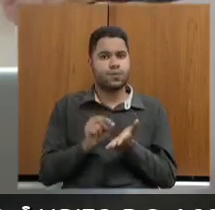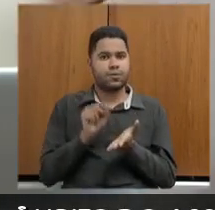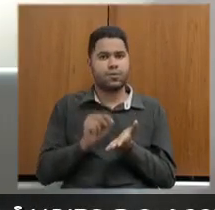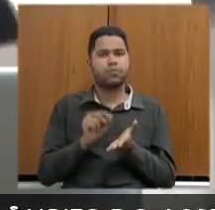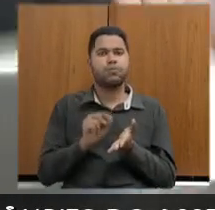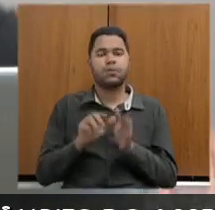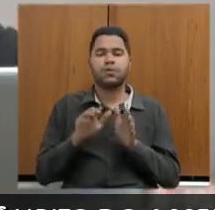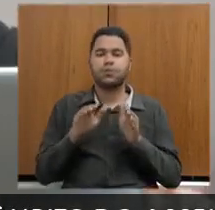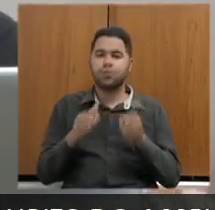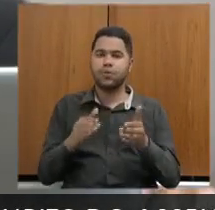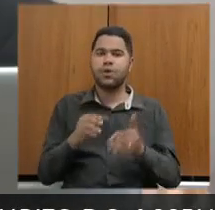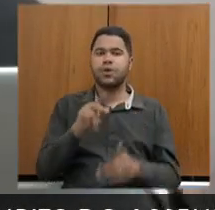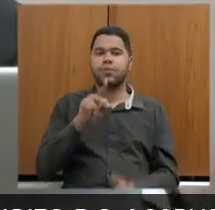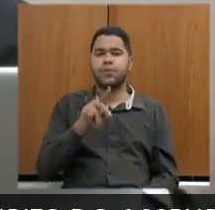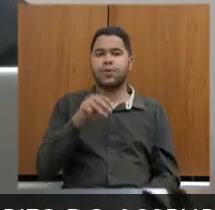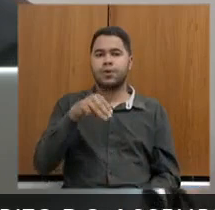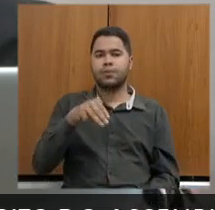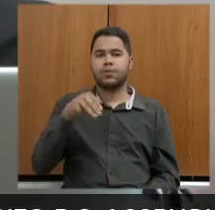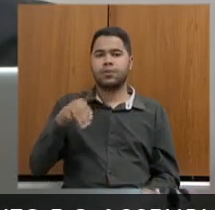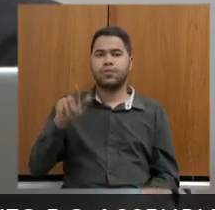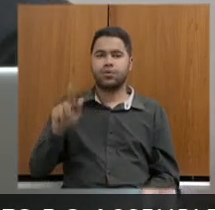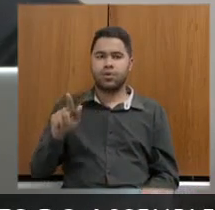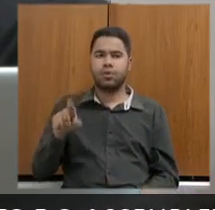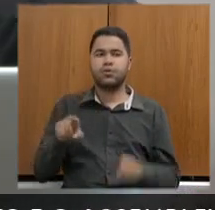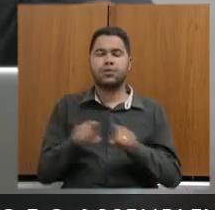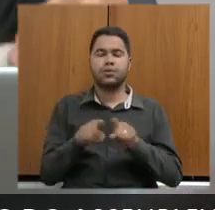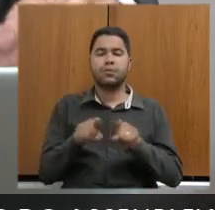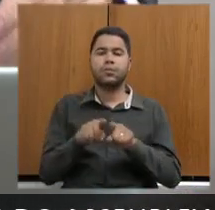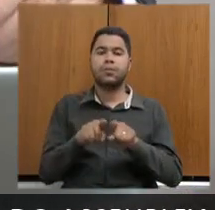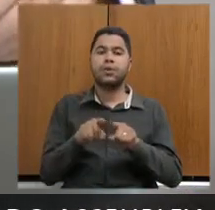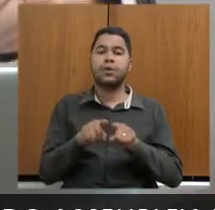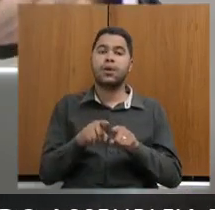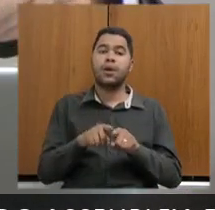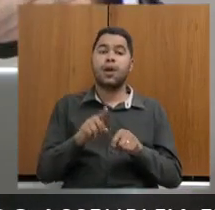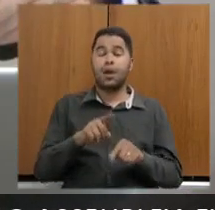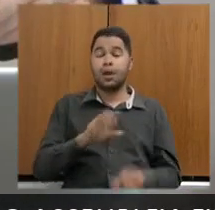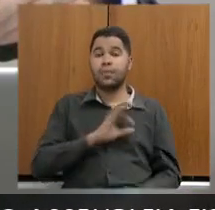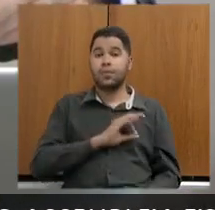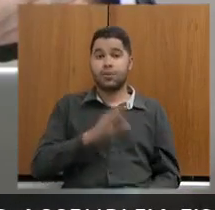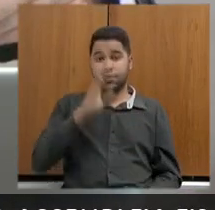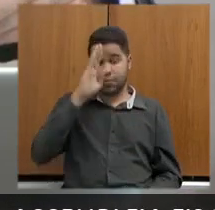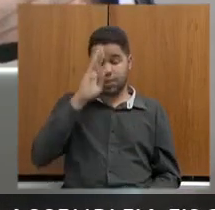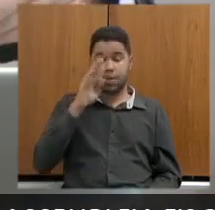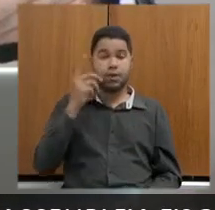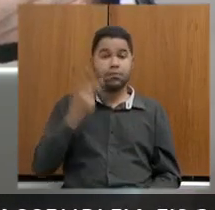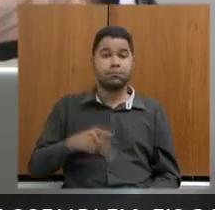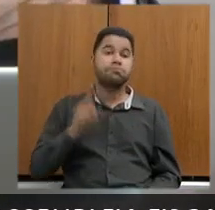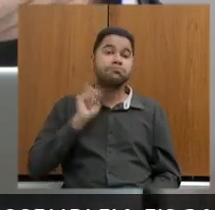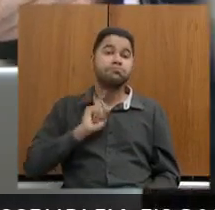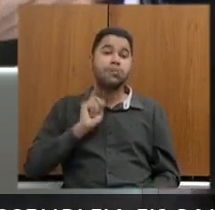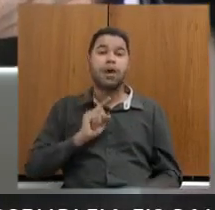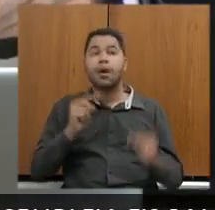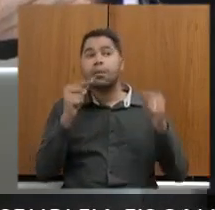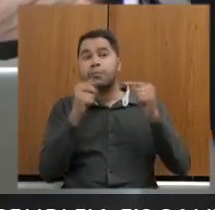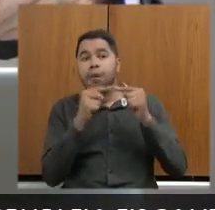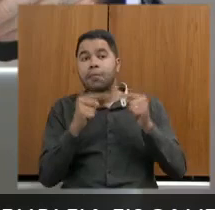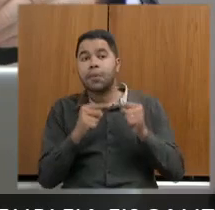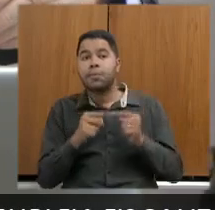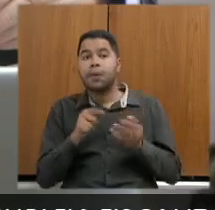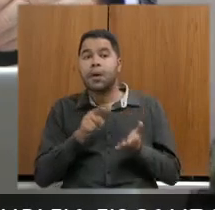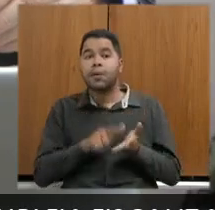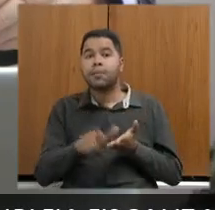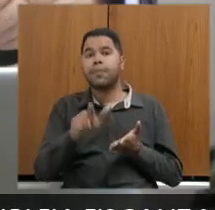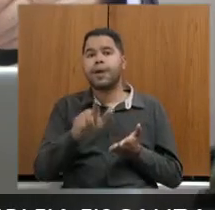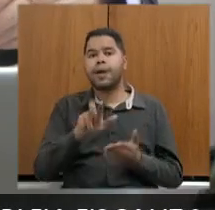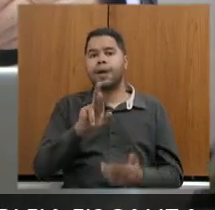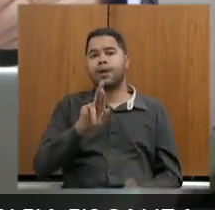destinados a PMMG ou daquele imenso de caminhada Polícia Militar Minas Gerais pedir para igreja para que adote as medidas cabíveis a publicação do